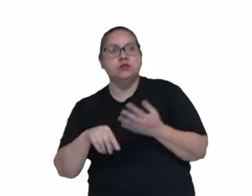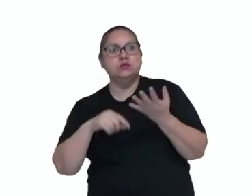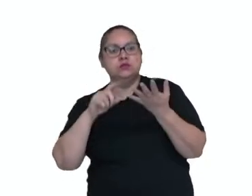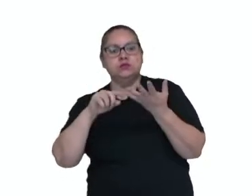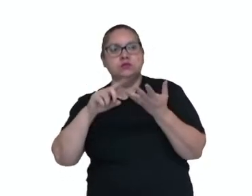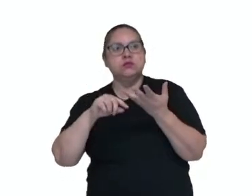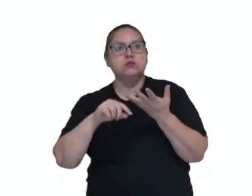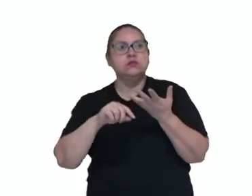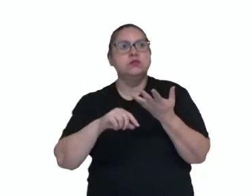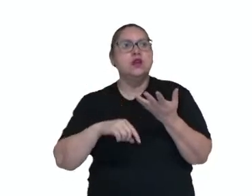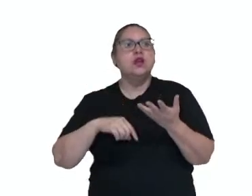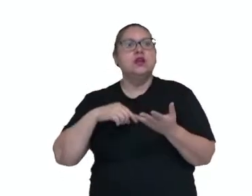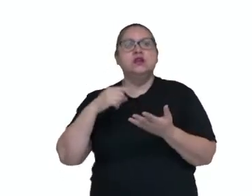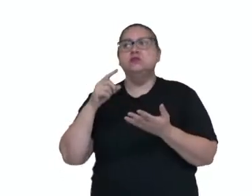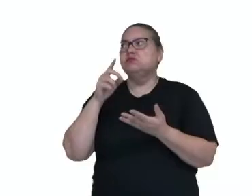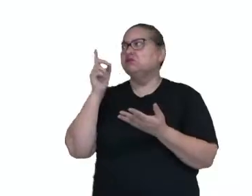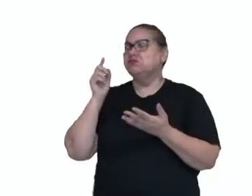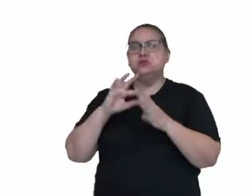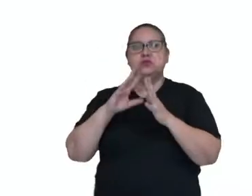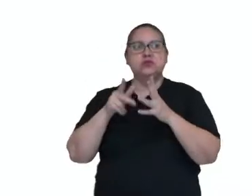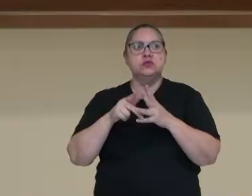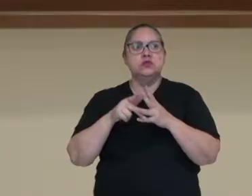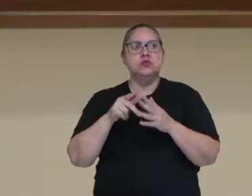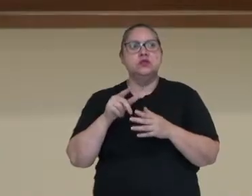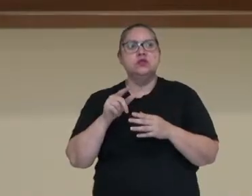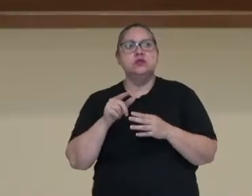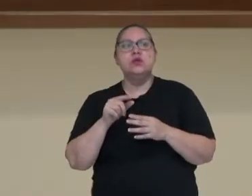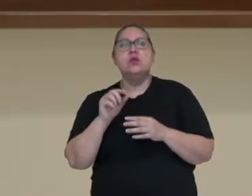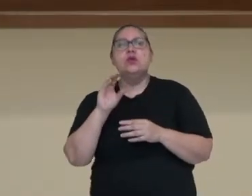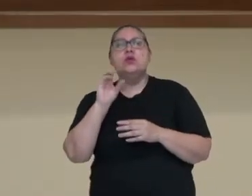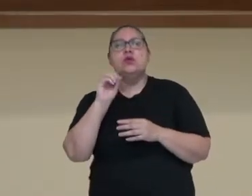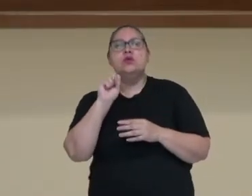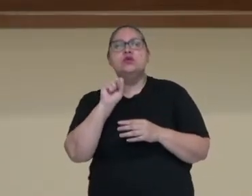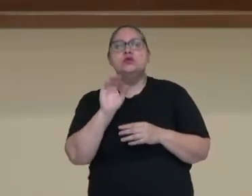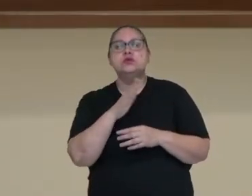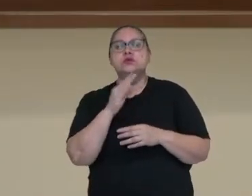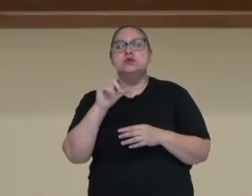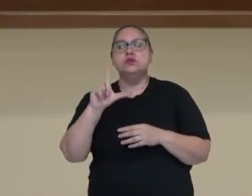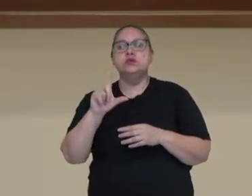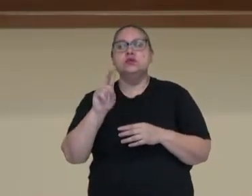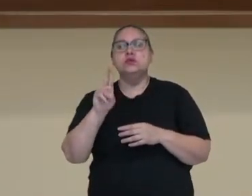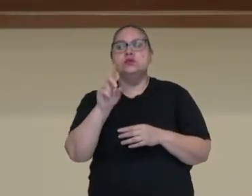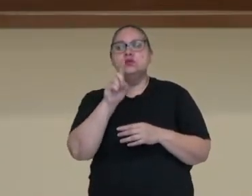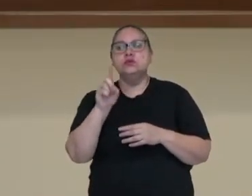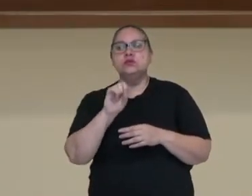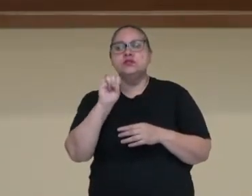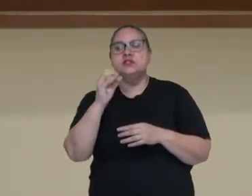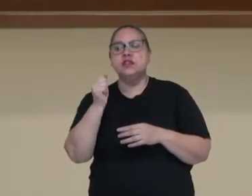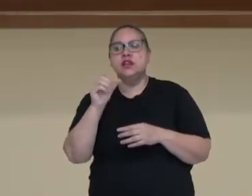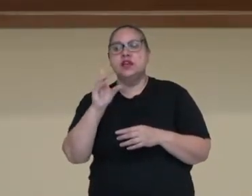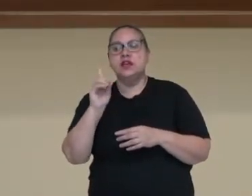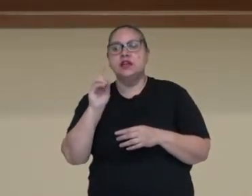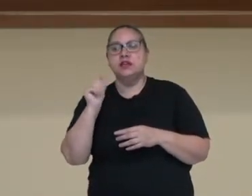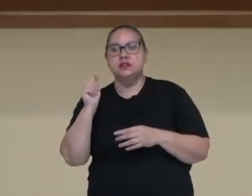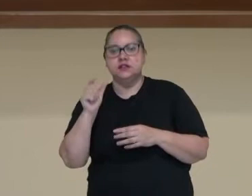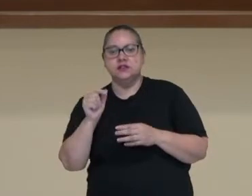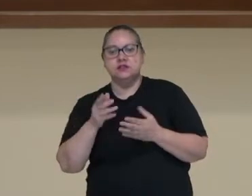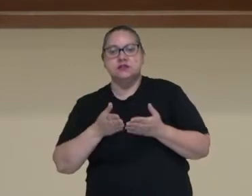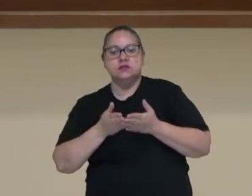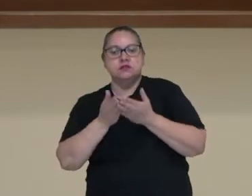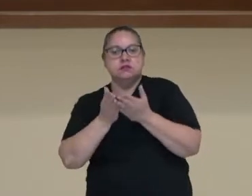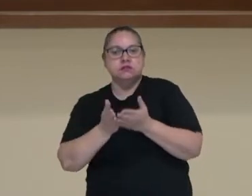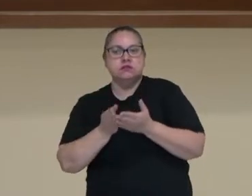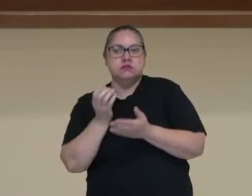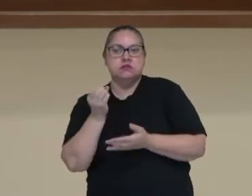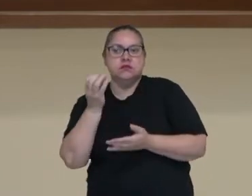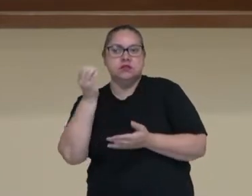os Lusíadas de Luís de Camões. Os Lusíadas de Camões narra a viagem de Vasco da Gama às